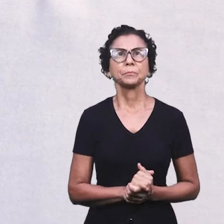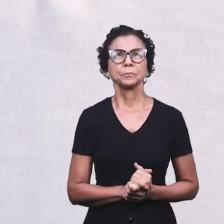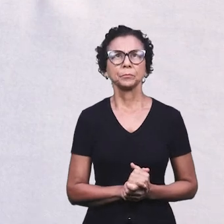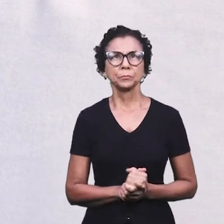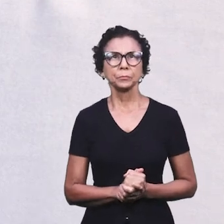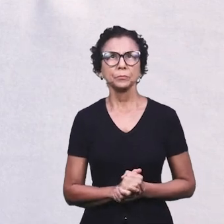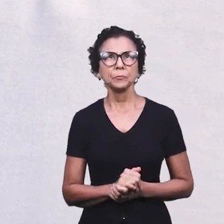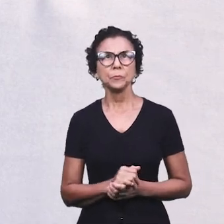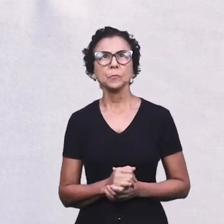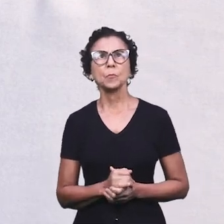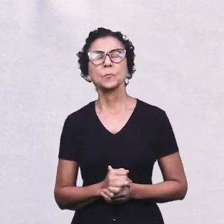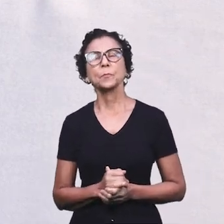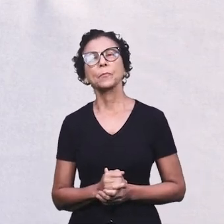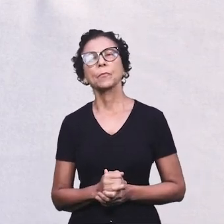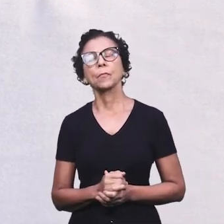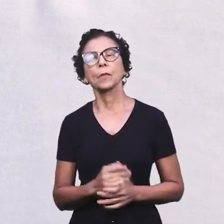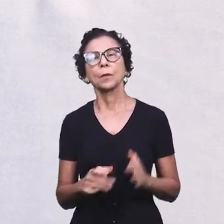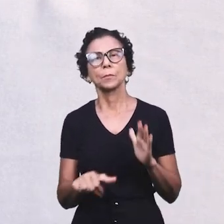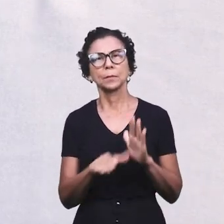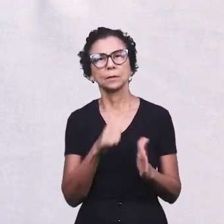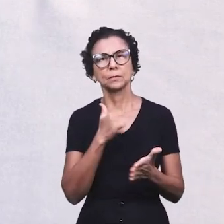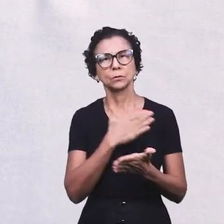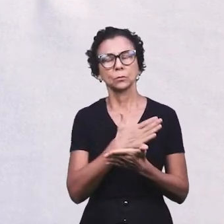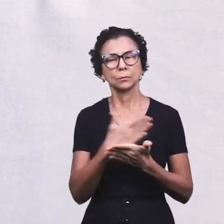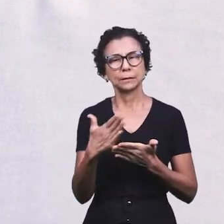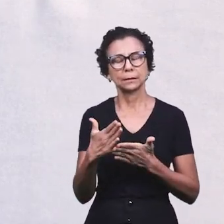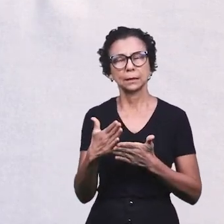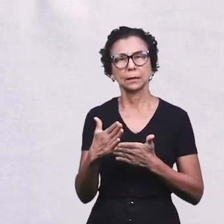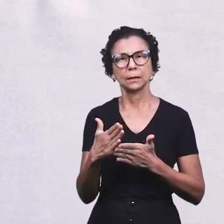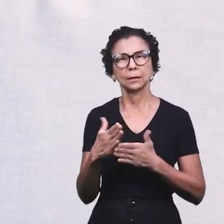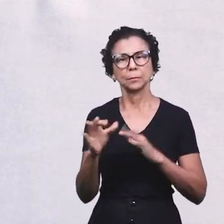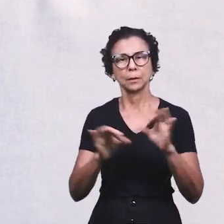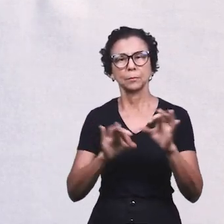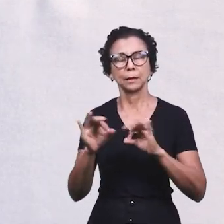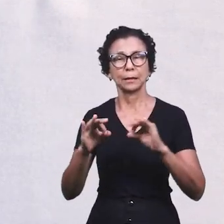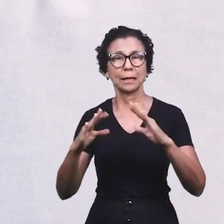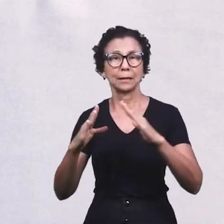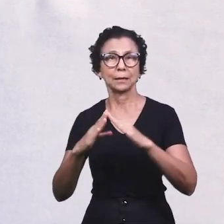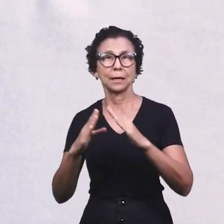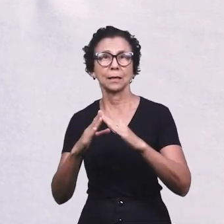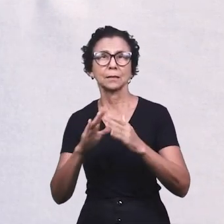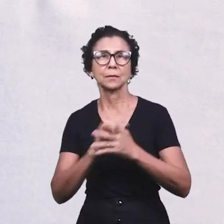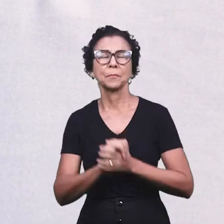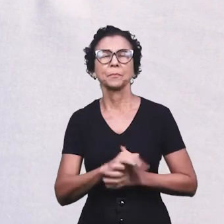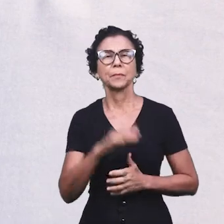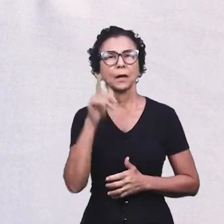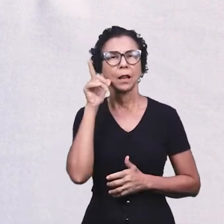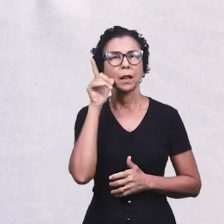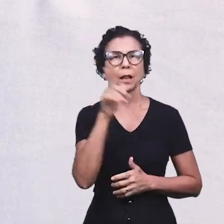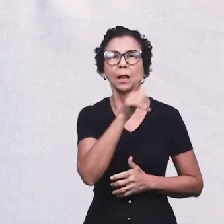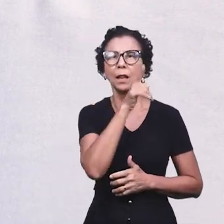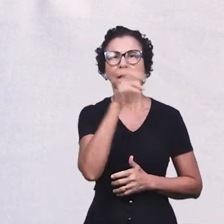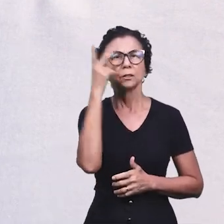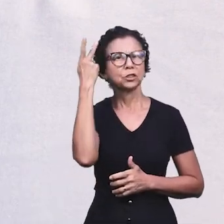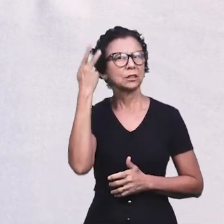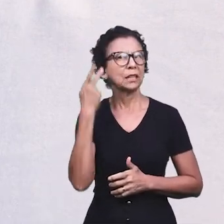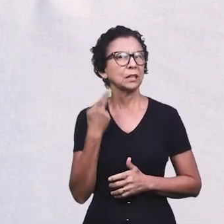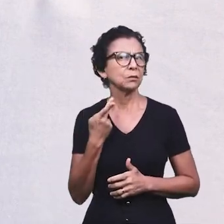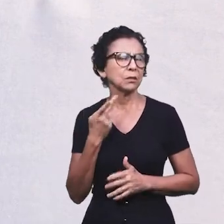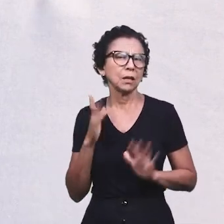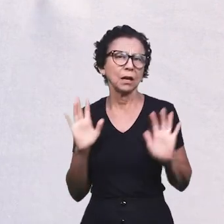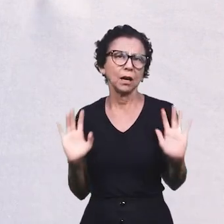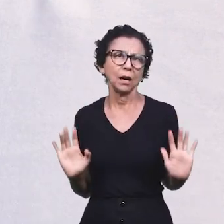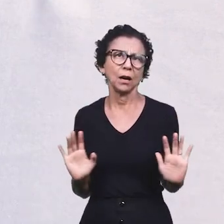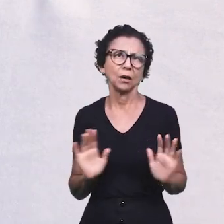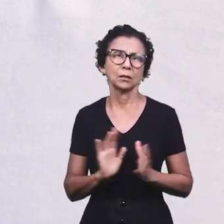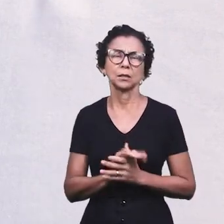empreender em casa, porque teve algumas fases, né, foi fazendo lanche, sanduíche natural, empadão, aquilo